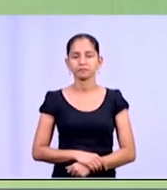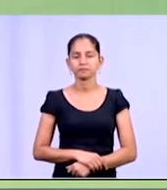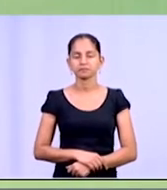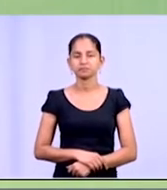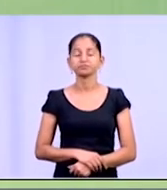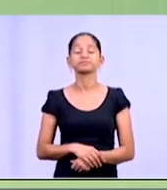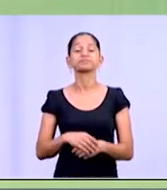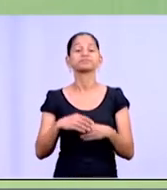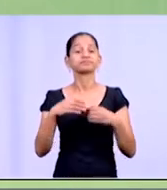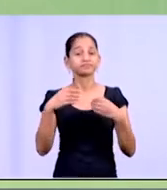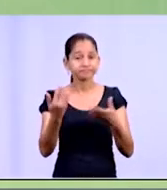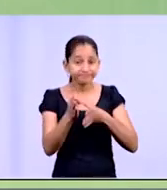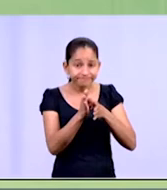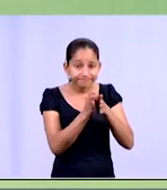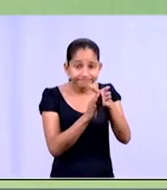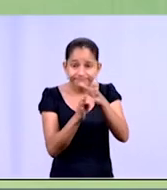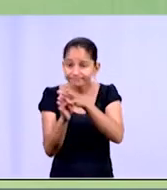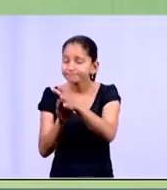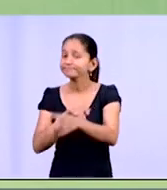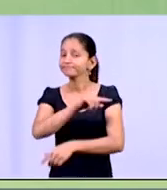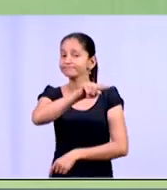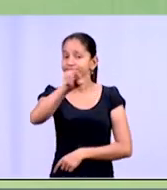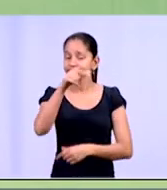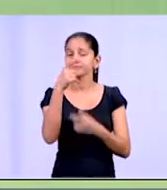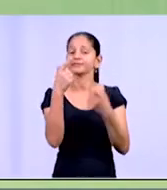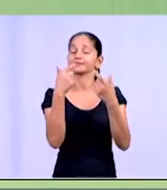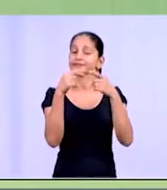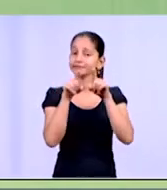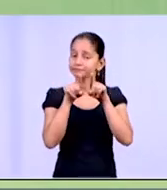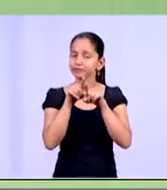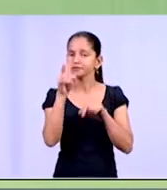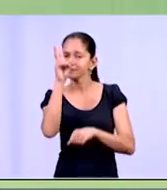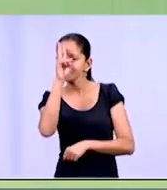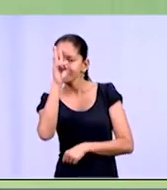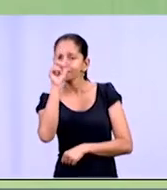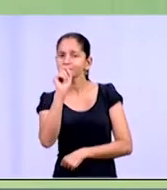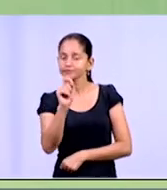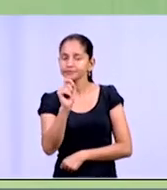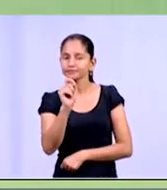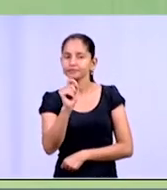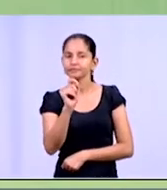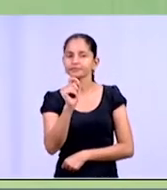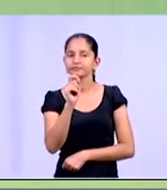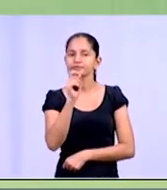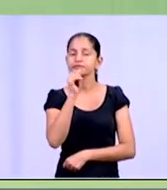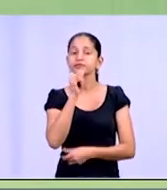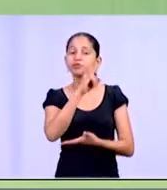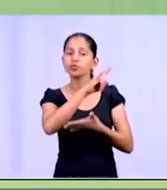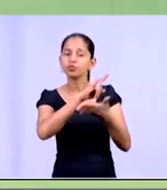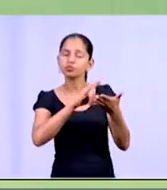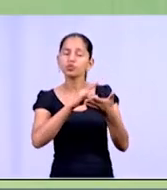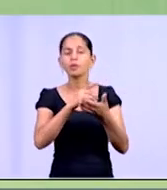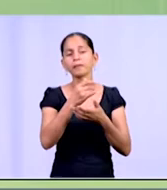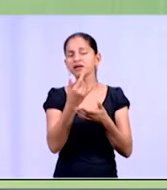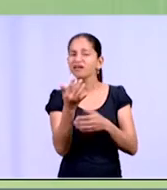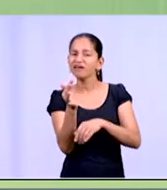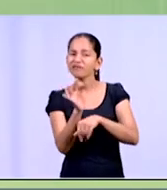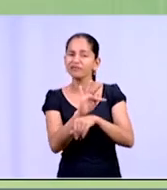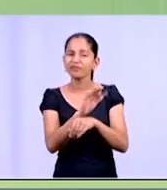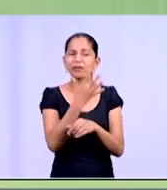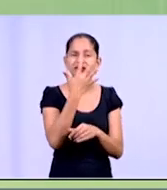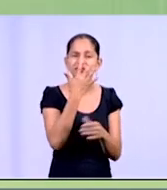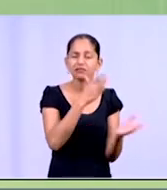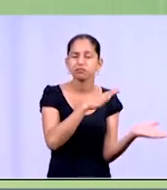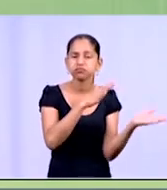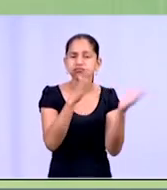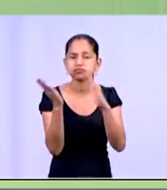Então, recomendo vocês também darem uma olhada na internet, um documentário, não é filme, O Triunfo dos